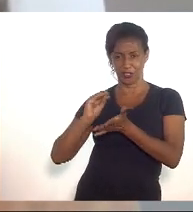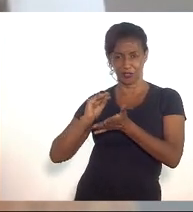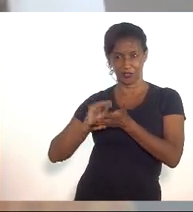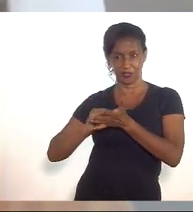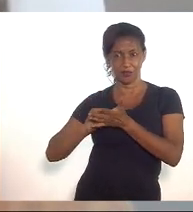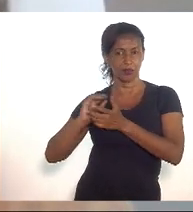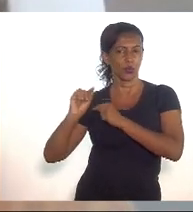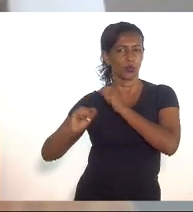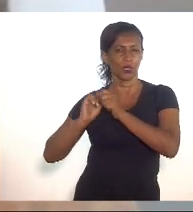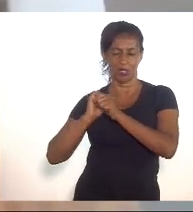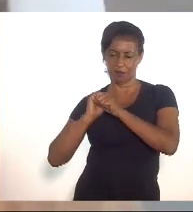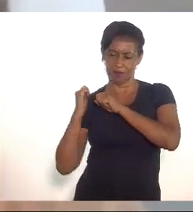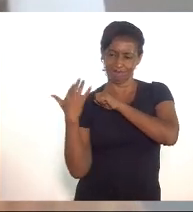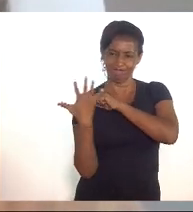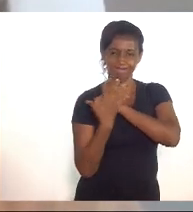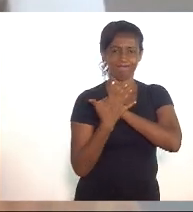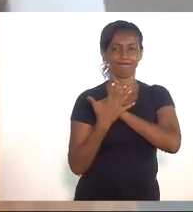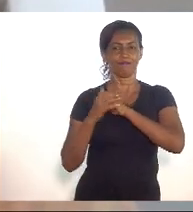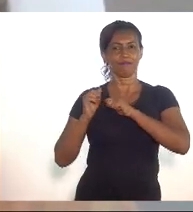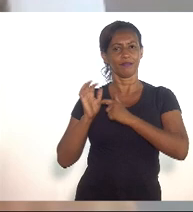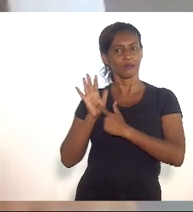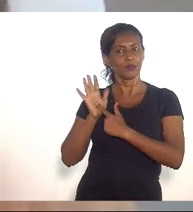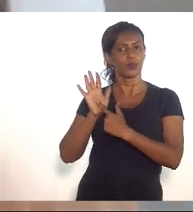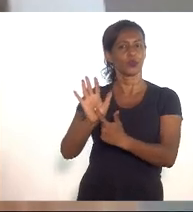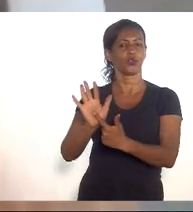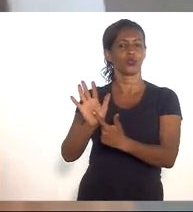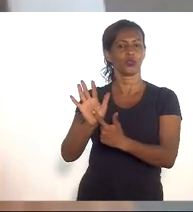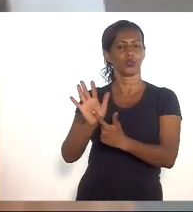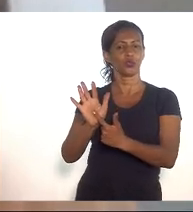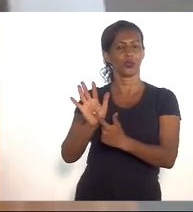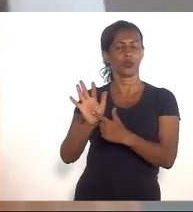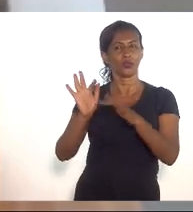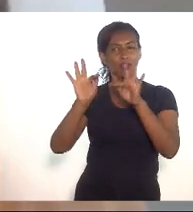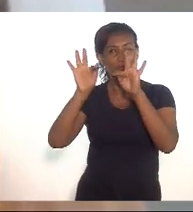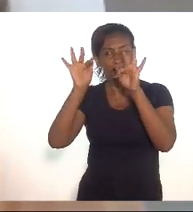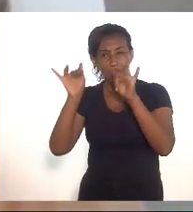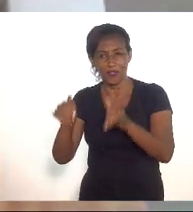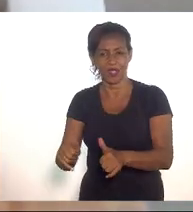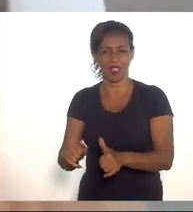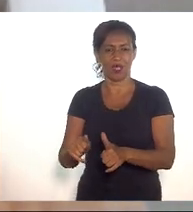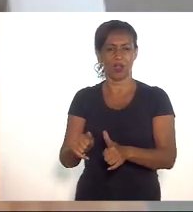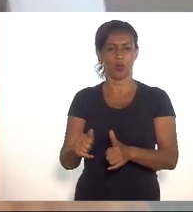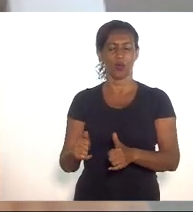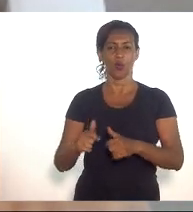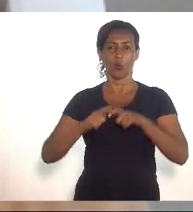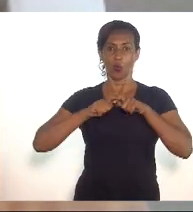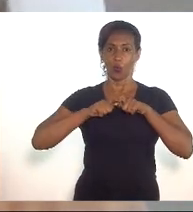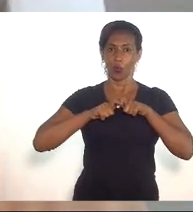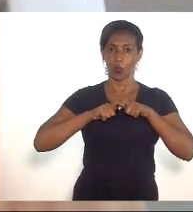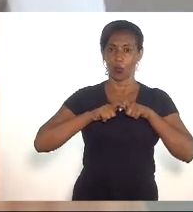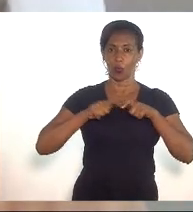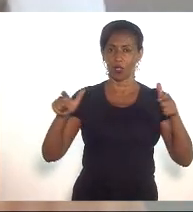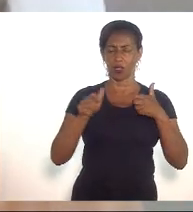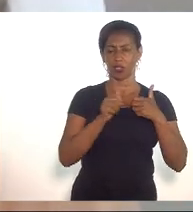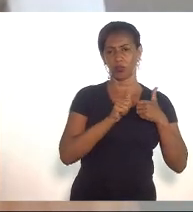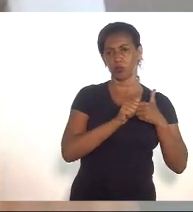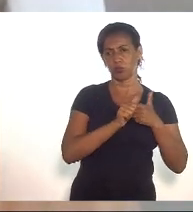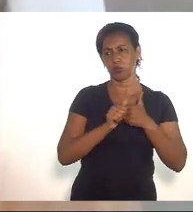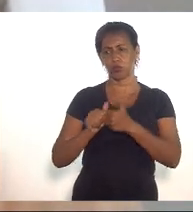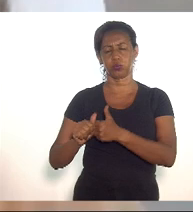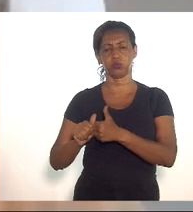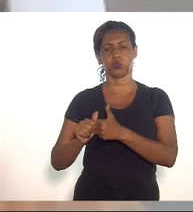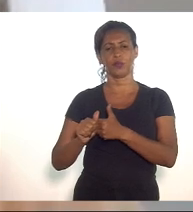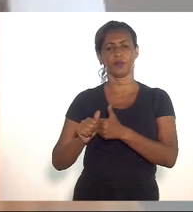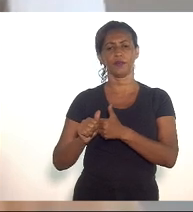que essa pandemia mostrou que, no final das contas, o grande indutor de